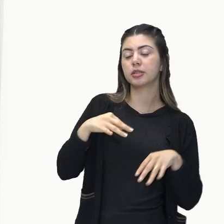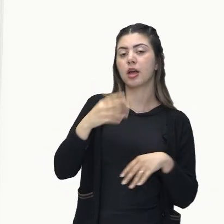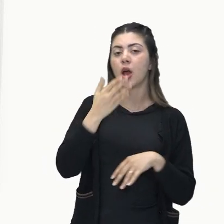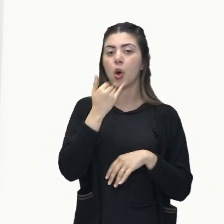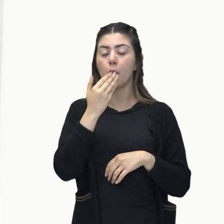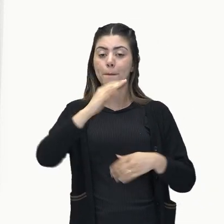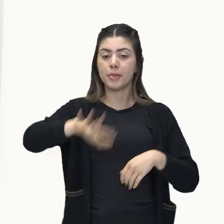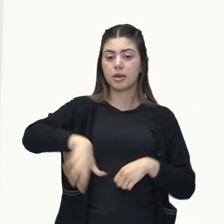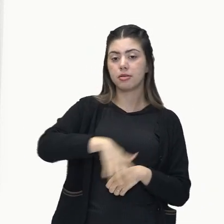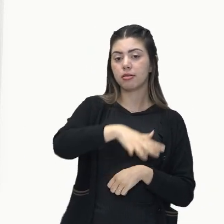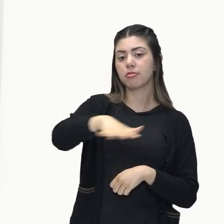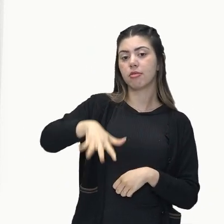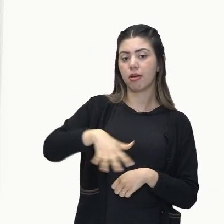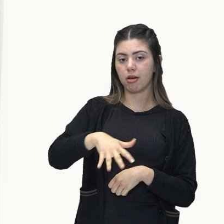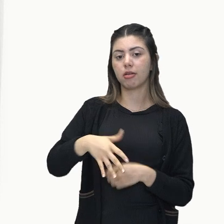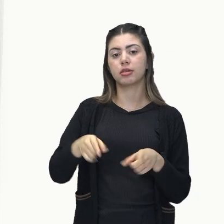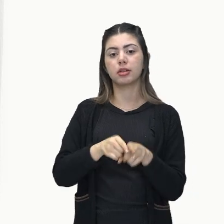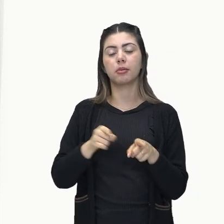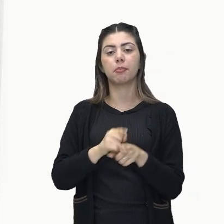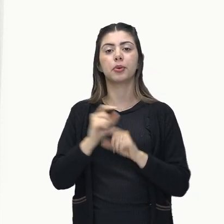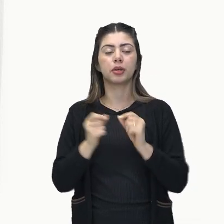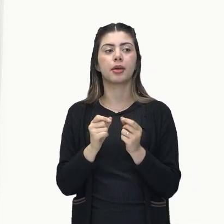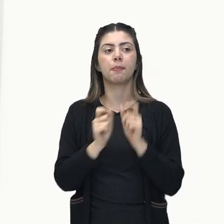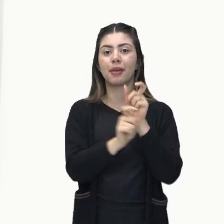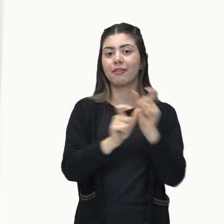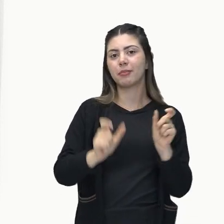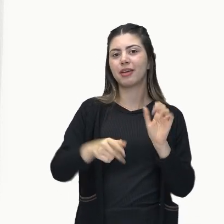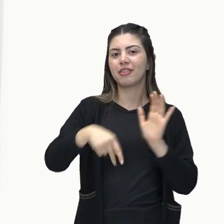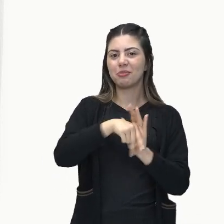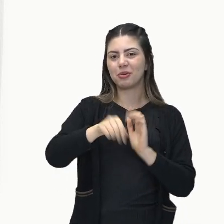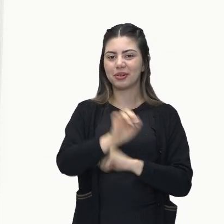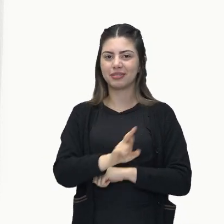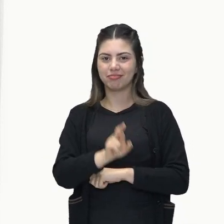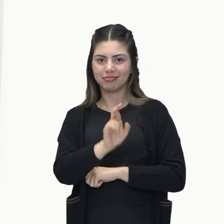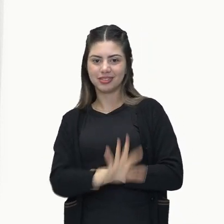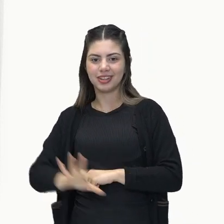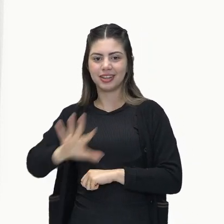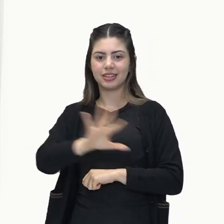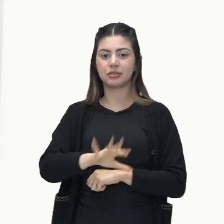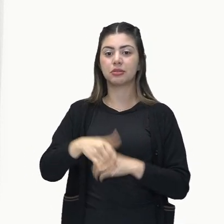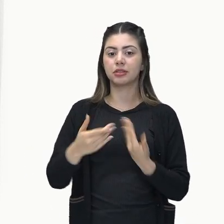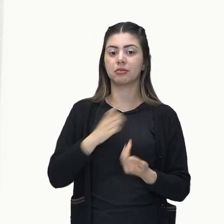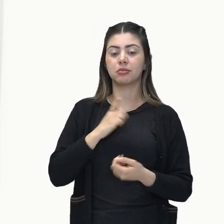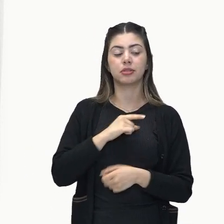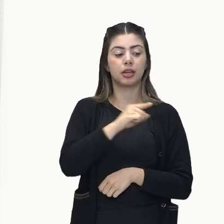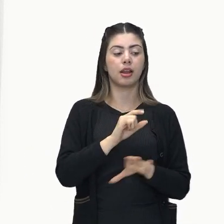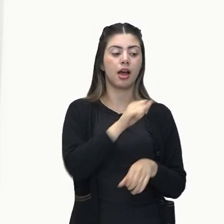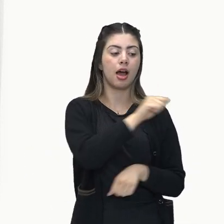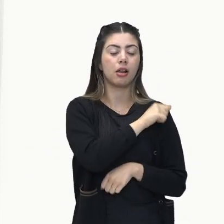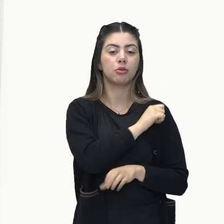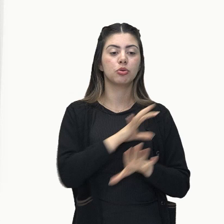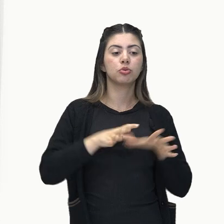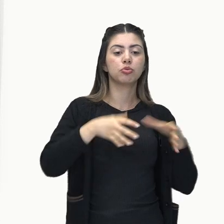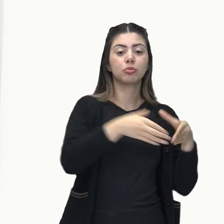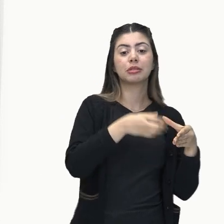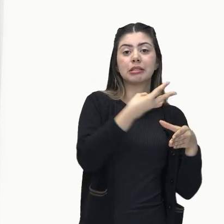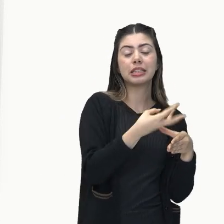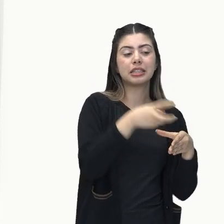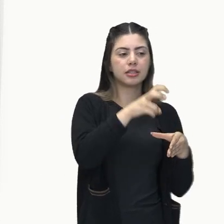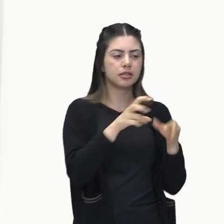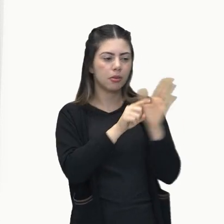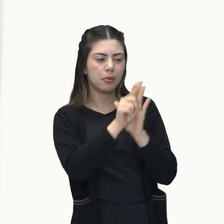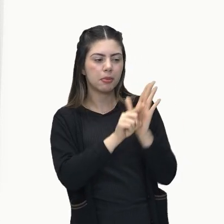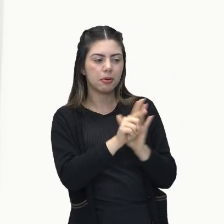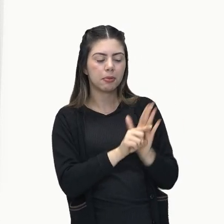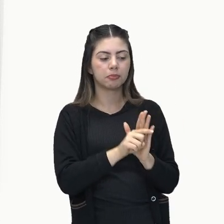gírias regionais foram os pontos principais destacados pelos mais de 35 alunos. Então, os nossos 35 alunos foram lá e